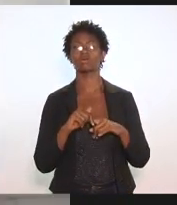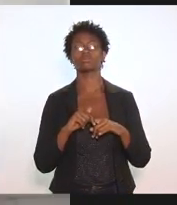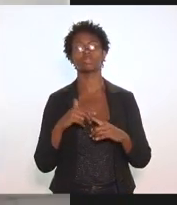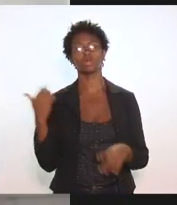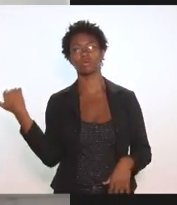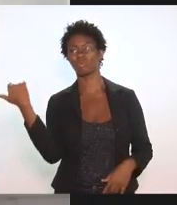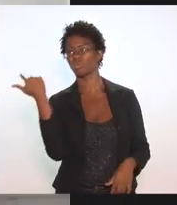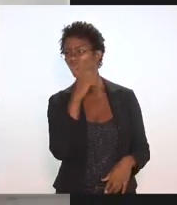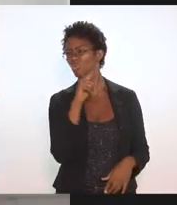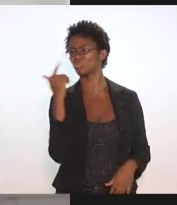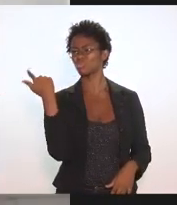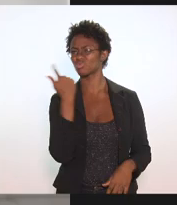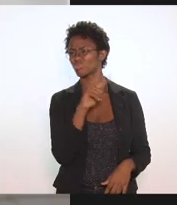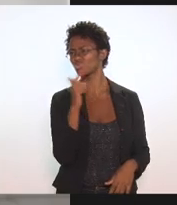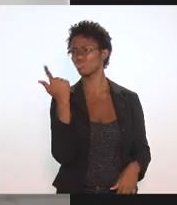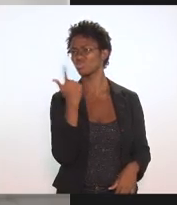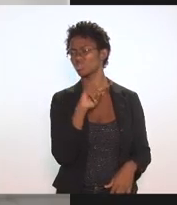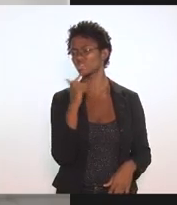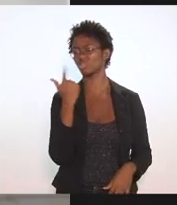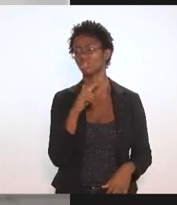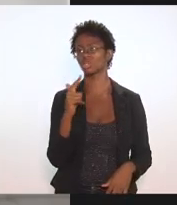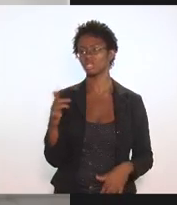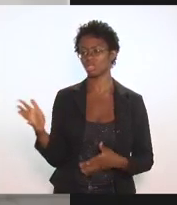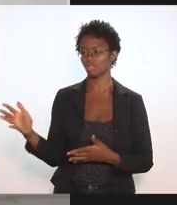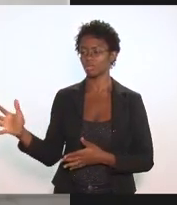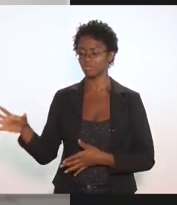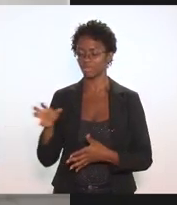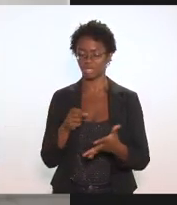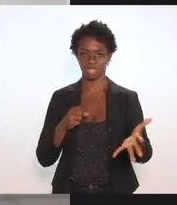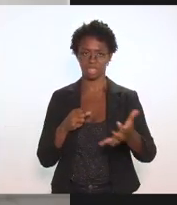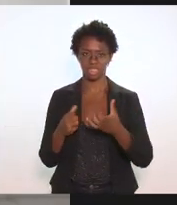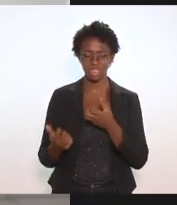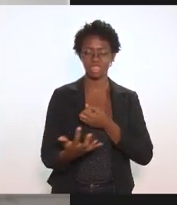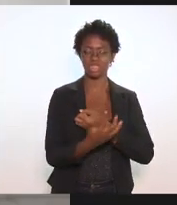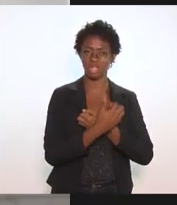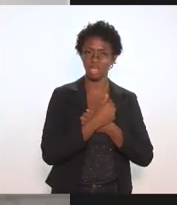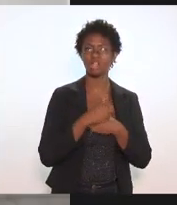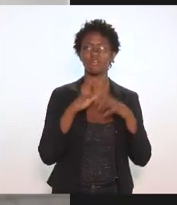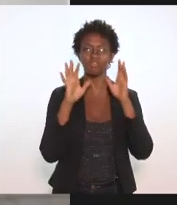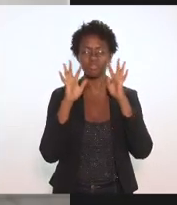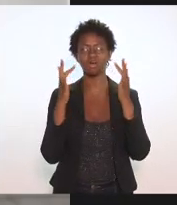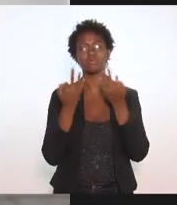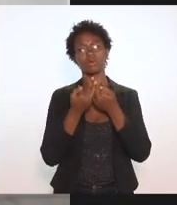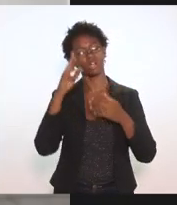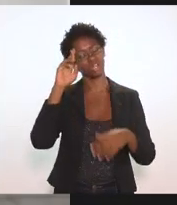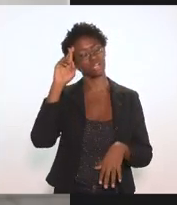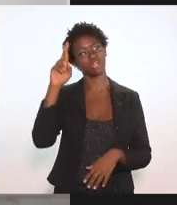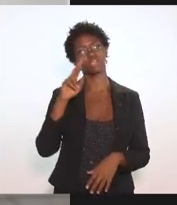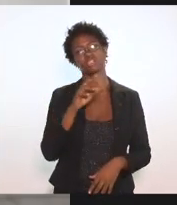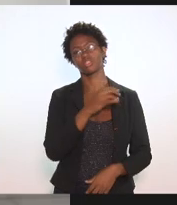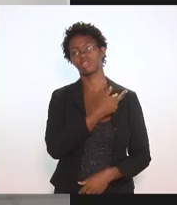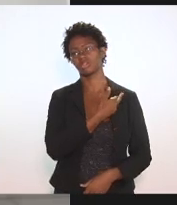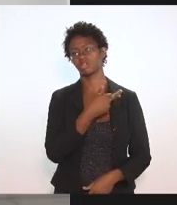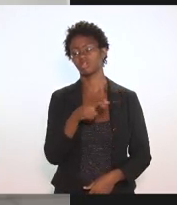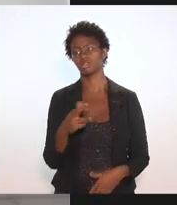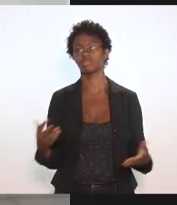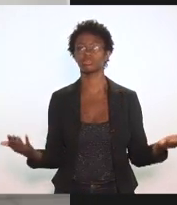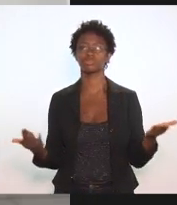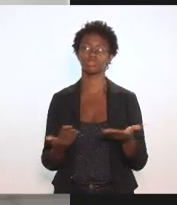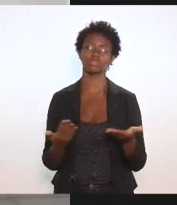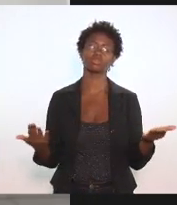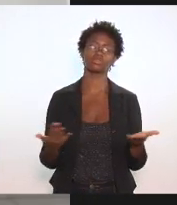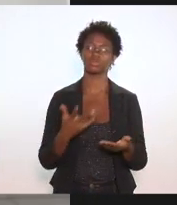consiga acolher a essas famílias, a esses líderes religiosos que hoje estão